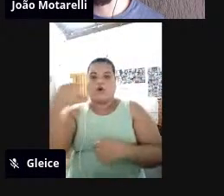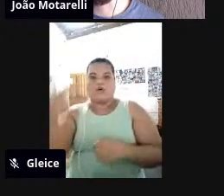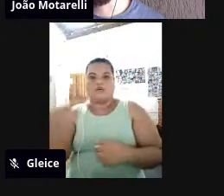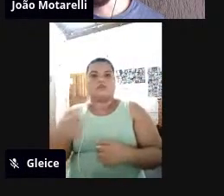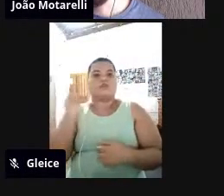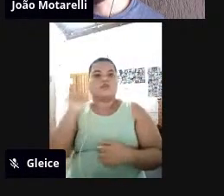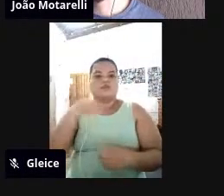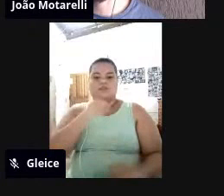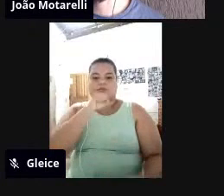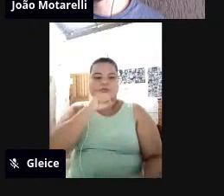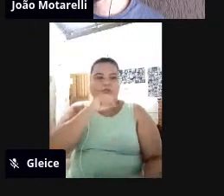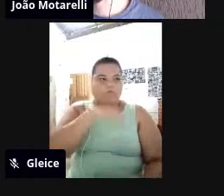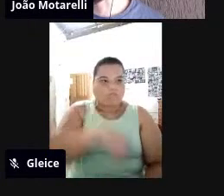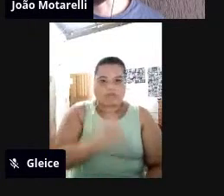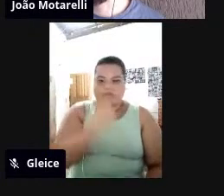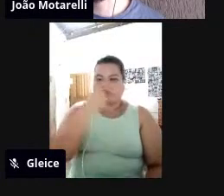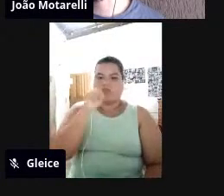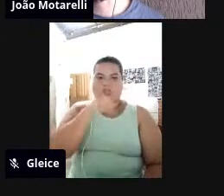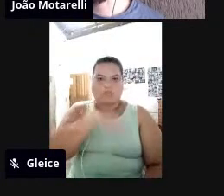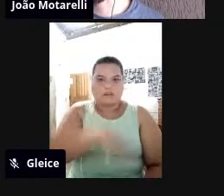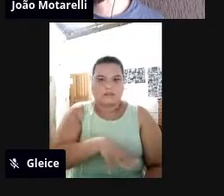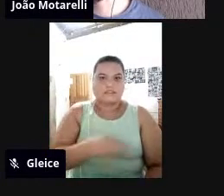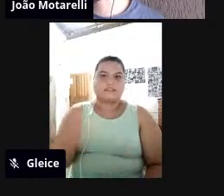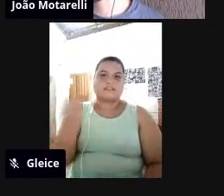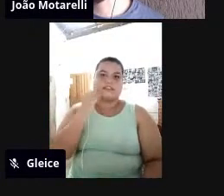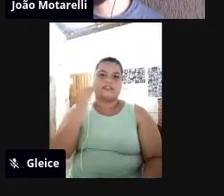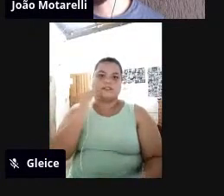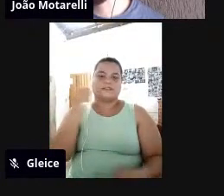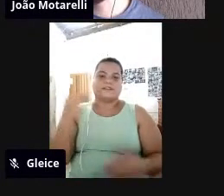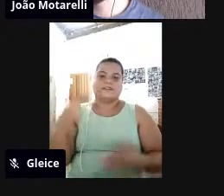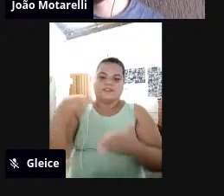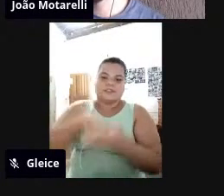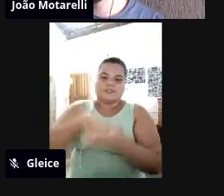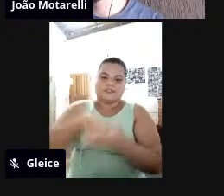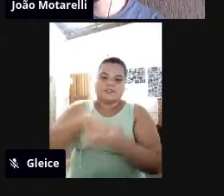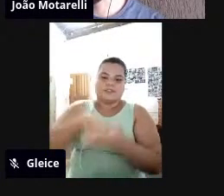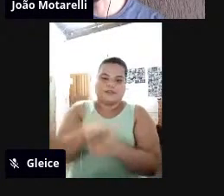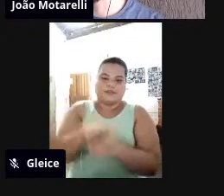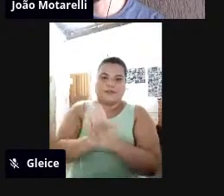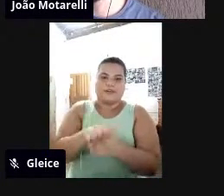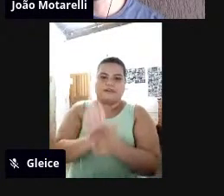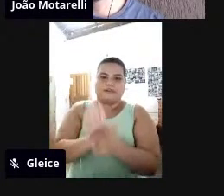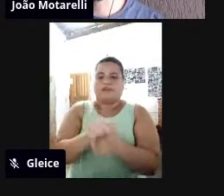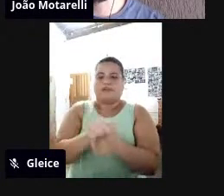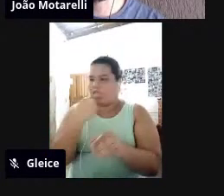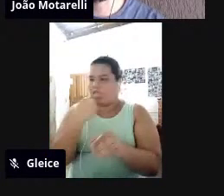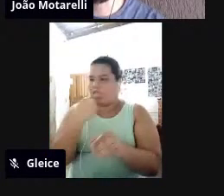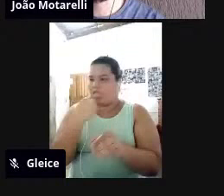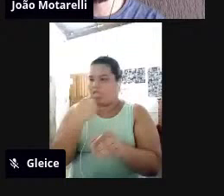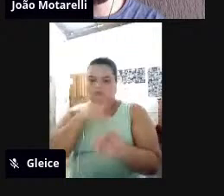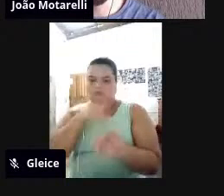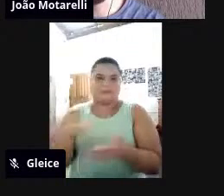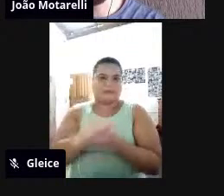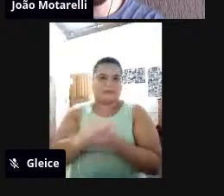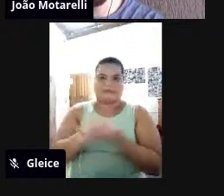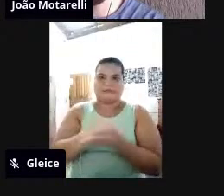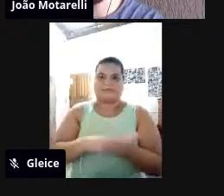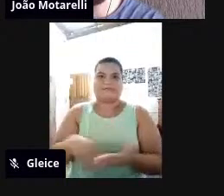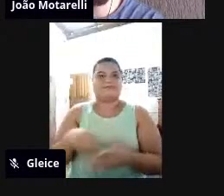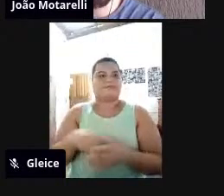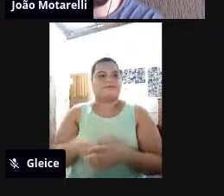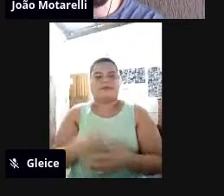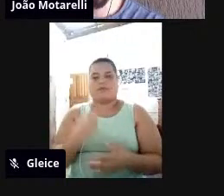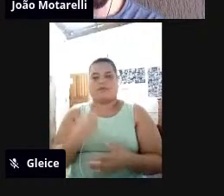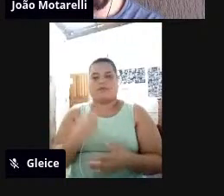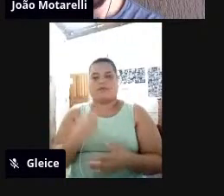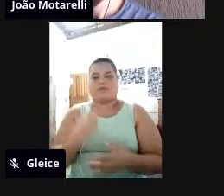tentei a bulimia. Me ajoelhei na frente da privada, levantei a tampa, enfiei o dedo na garganta, ânsia e nada. Tentei outras noites, 1 dedo, 2 dedos, 3 dedos,